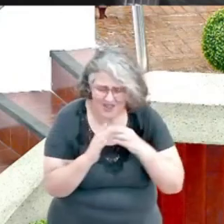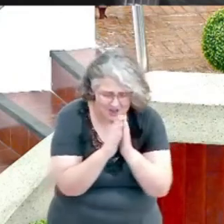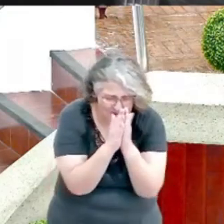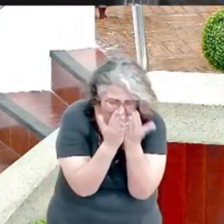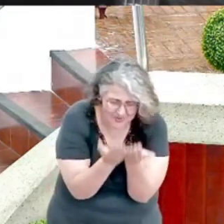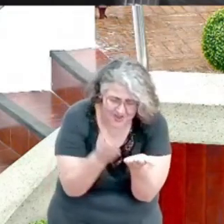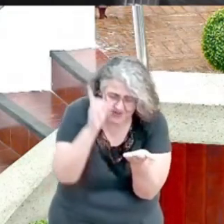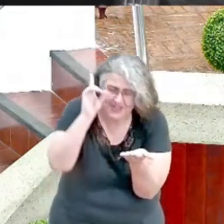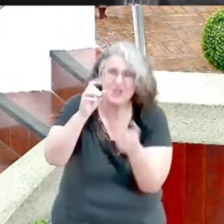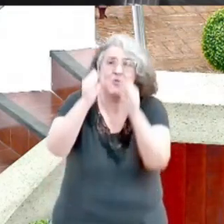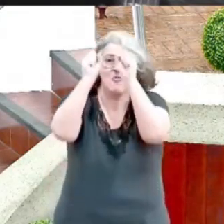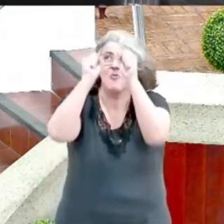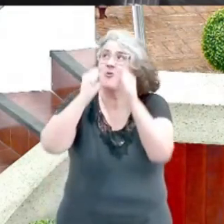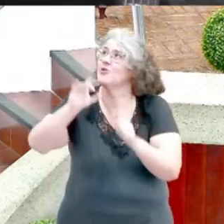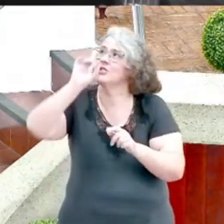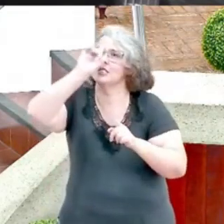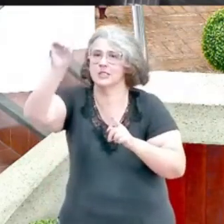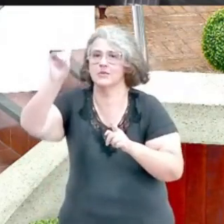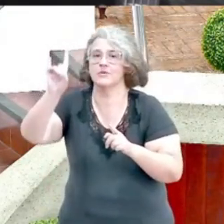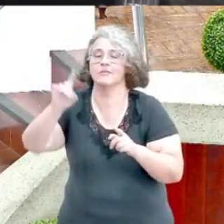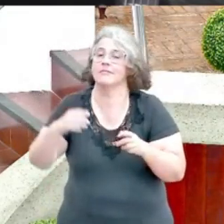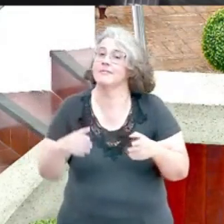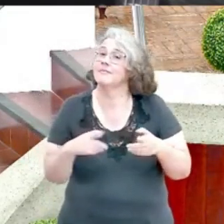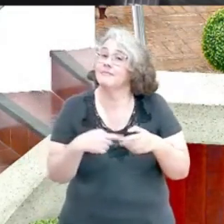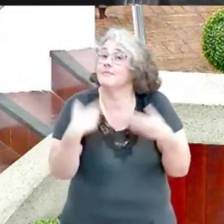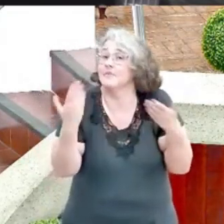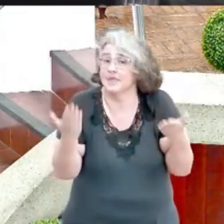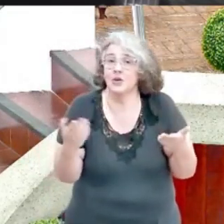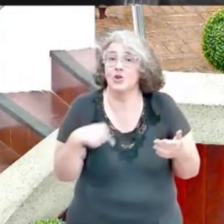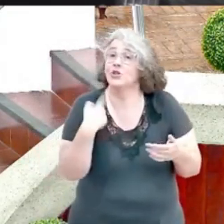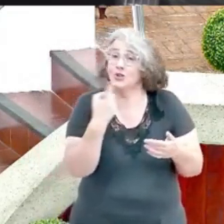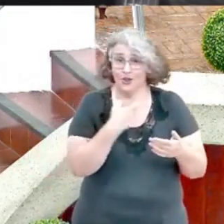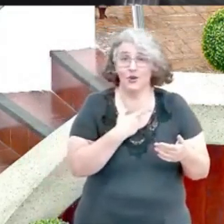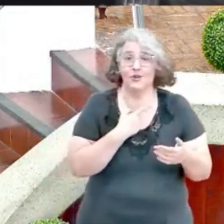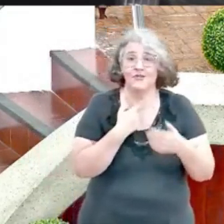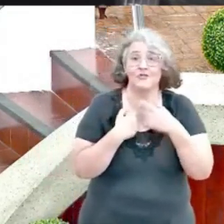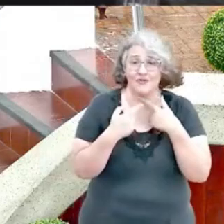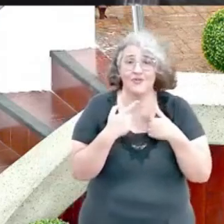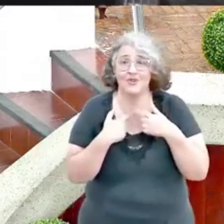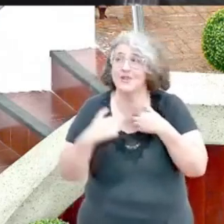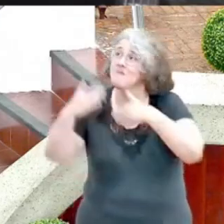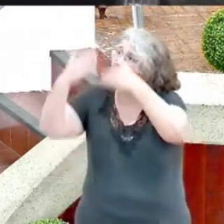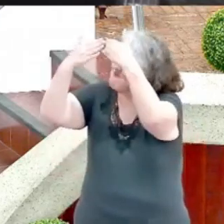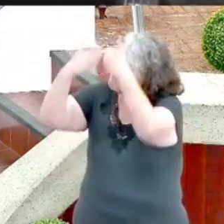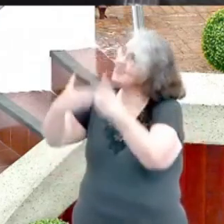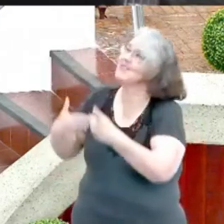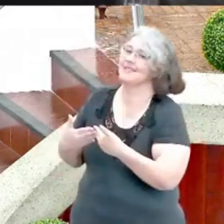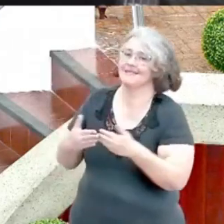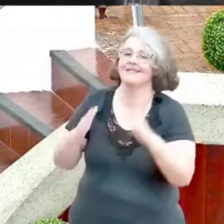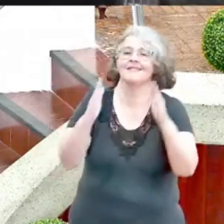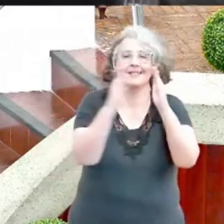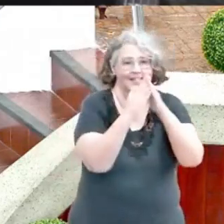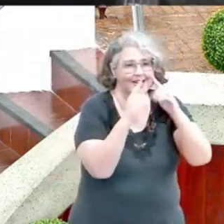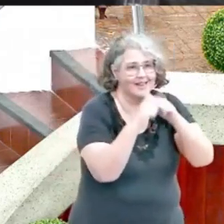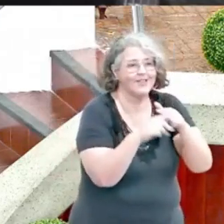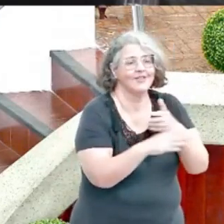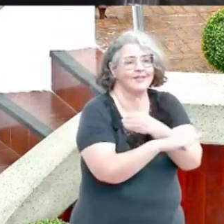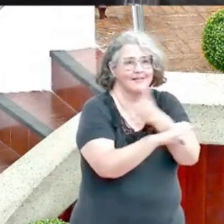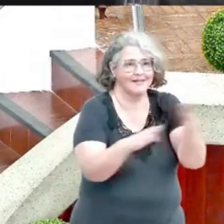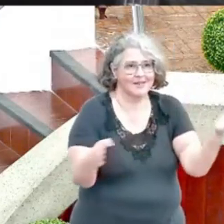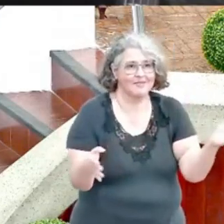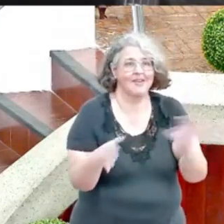desejamos o poder de Deus e por isso nós desejamos a presença da igreja. Nós desejamos a